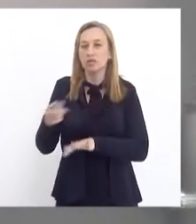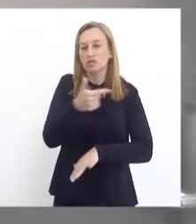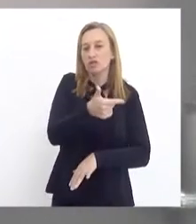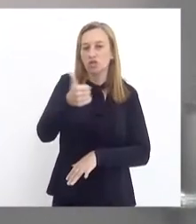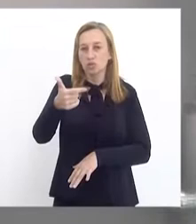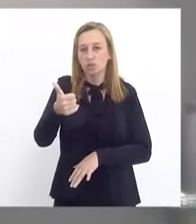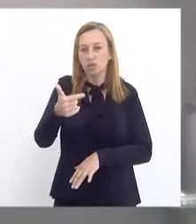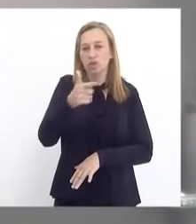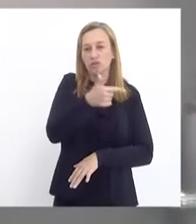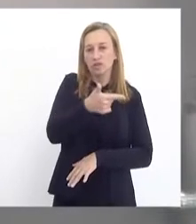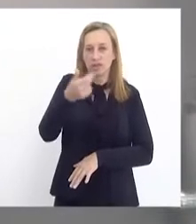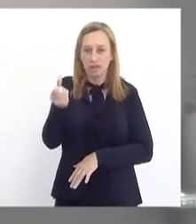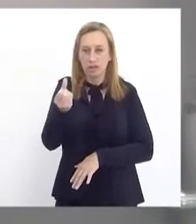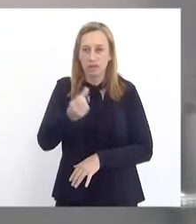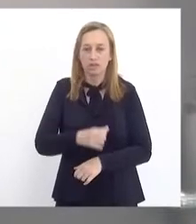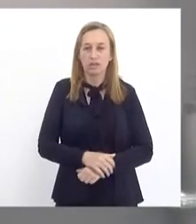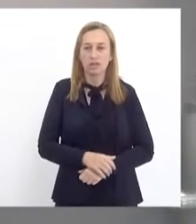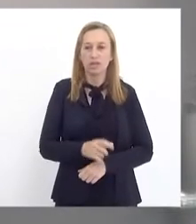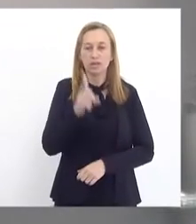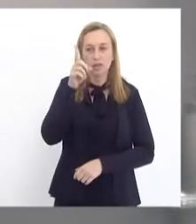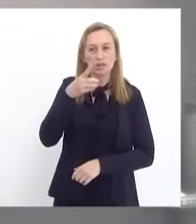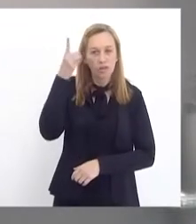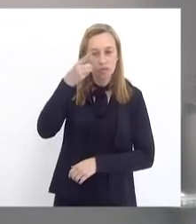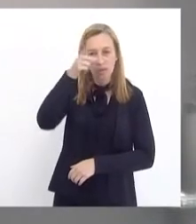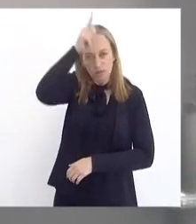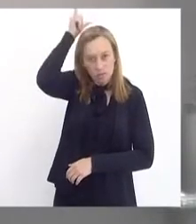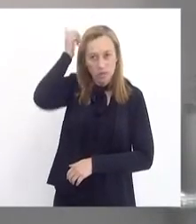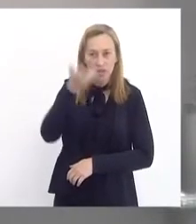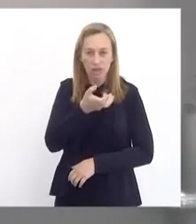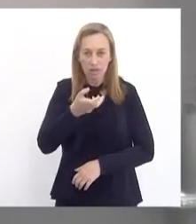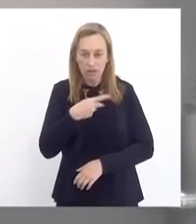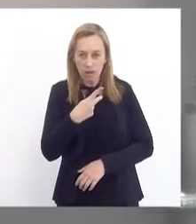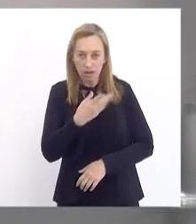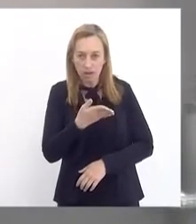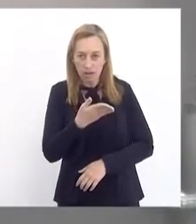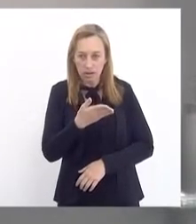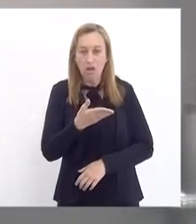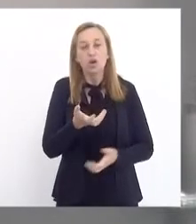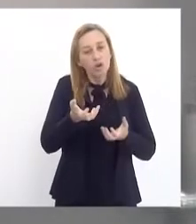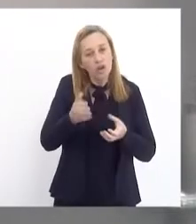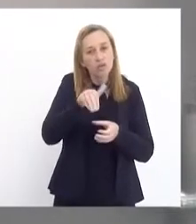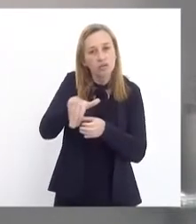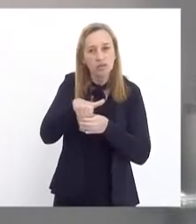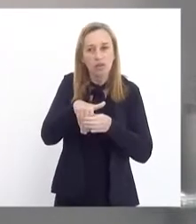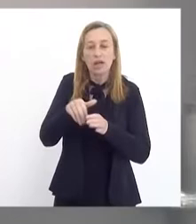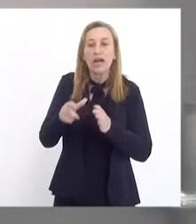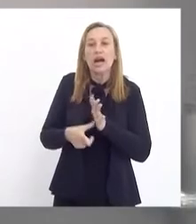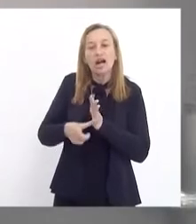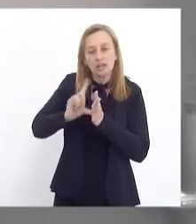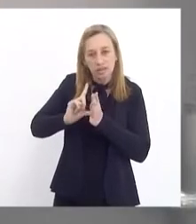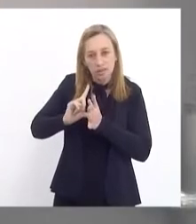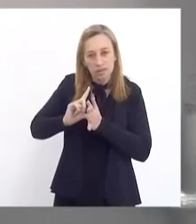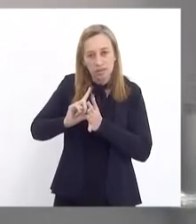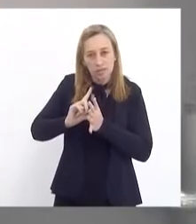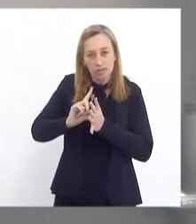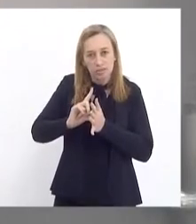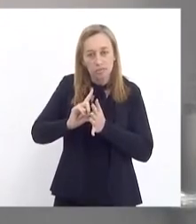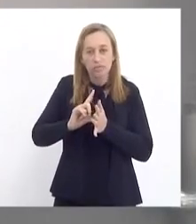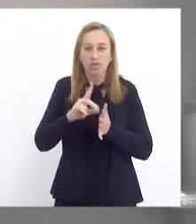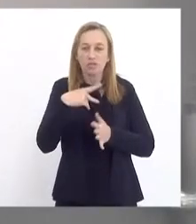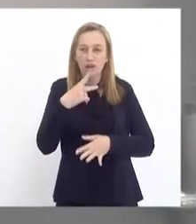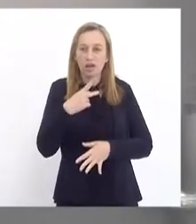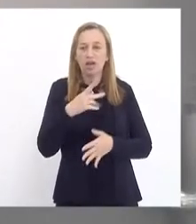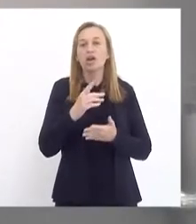26. Deputado Luiz Paulo quer... Então, eu quero colocar em votação... Eu quero antes fazer algumas ponderações. Também